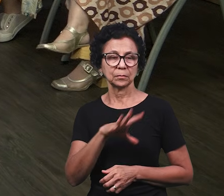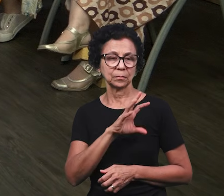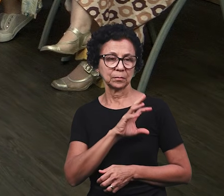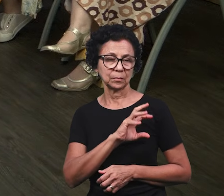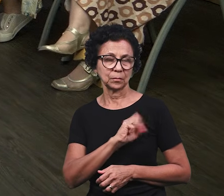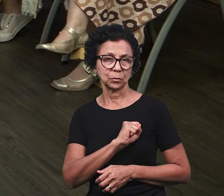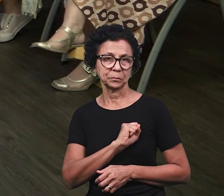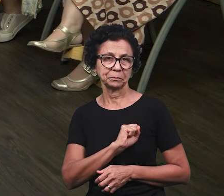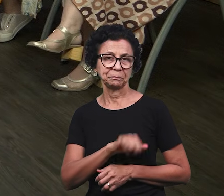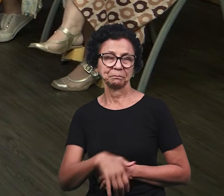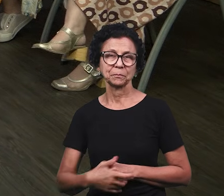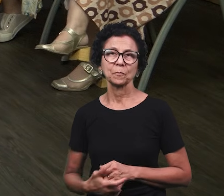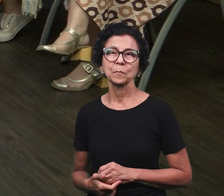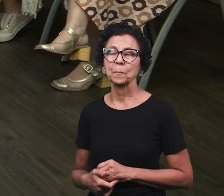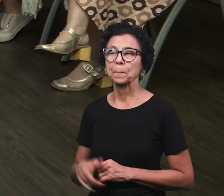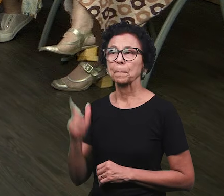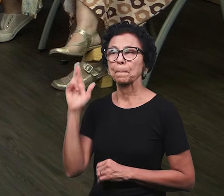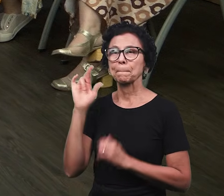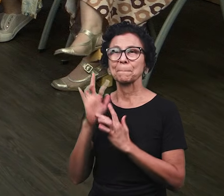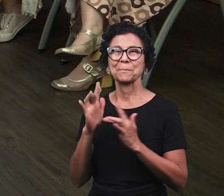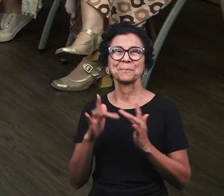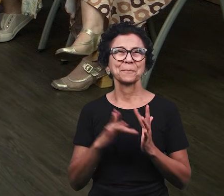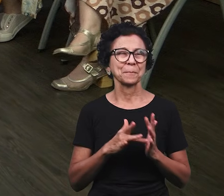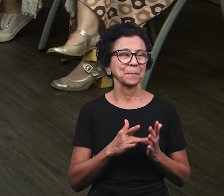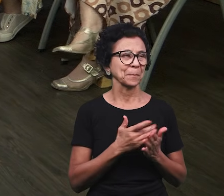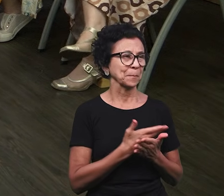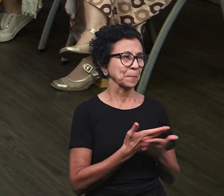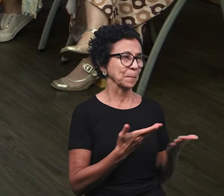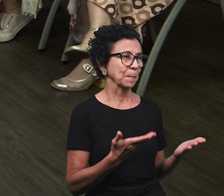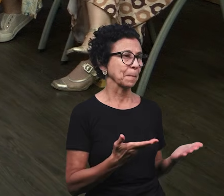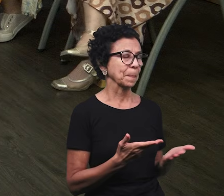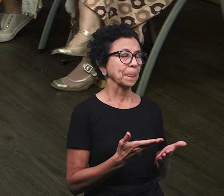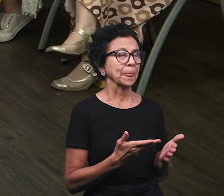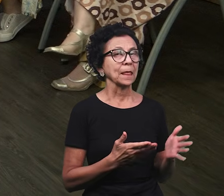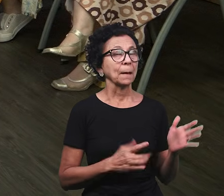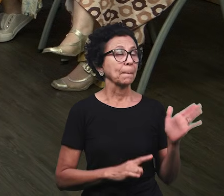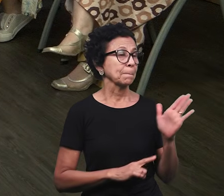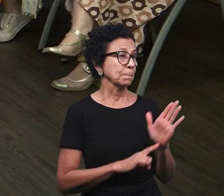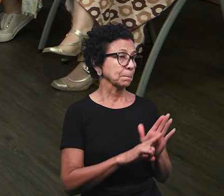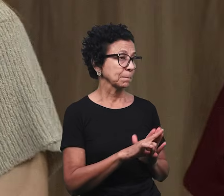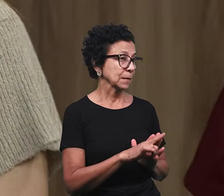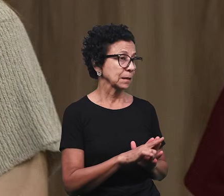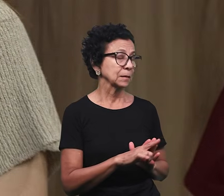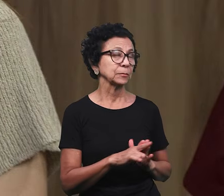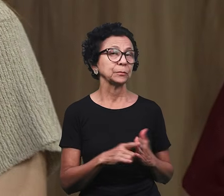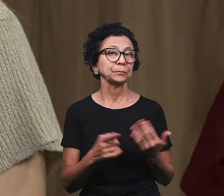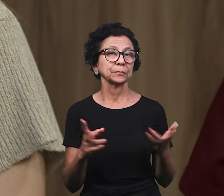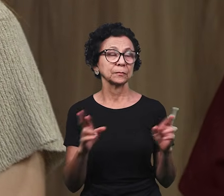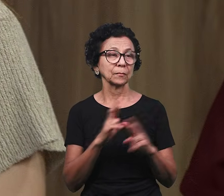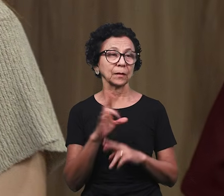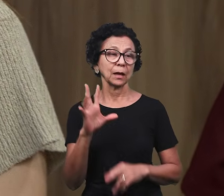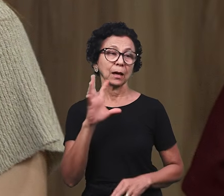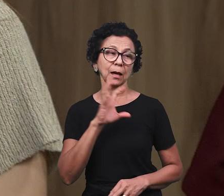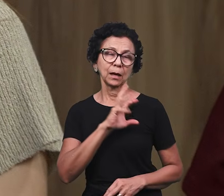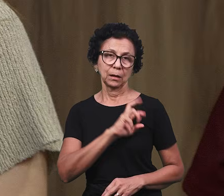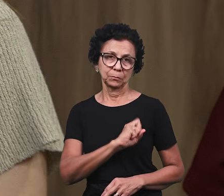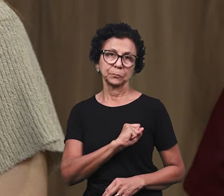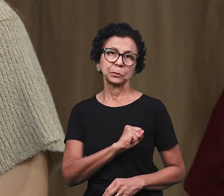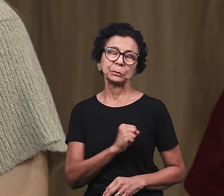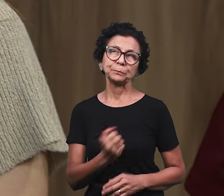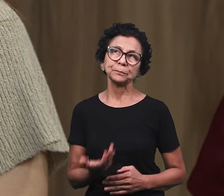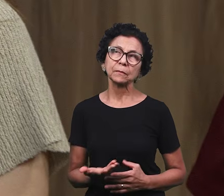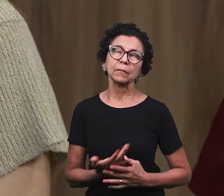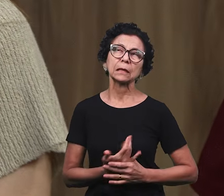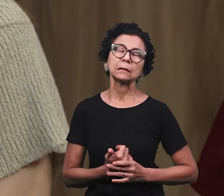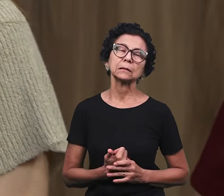estúdio. Paz do Senhor Jesus, pastores. A minha pergunta ela é sobre o amor, né? Eu gostaria de